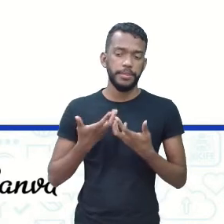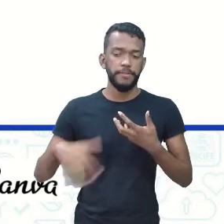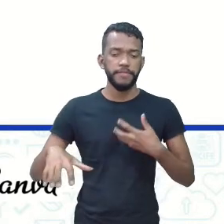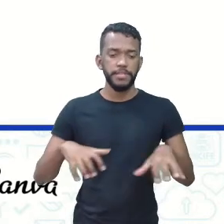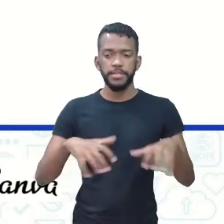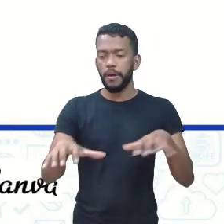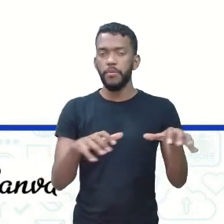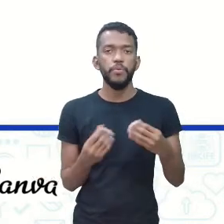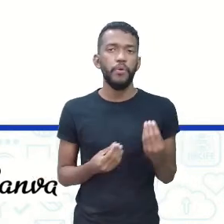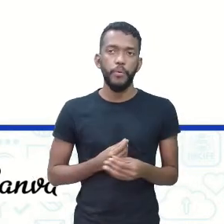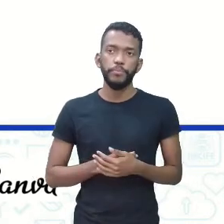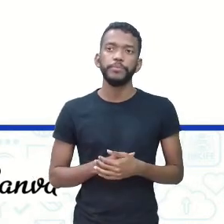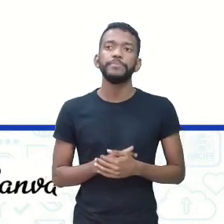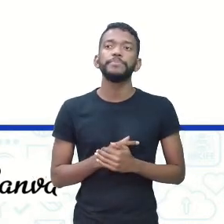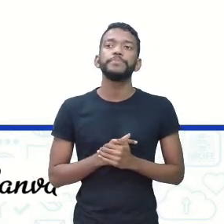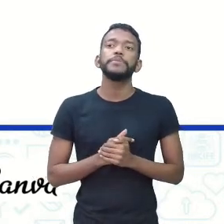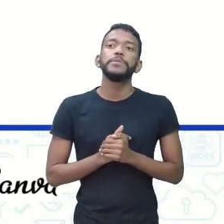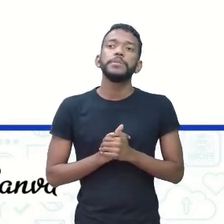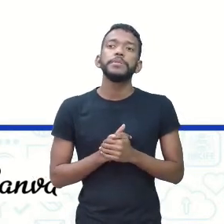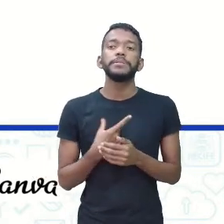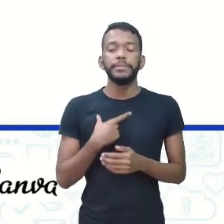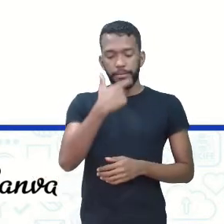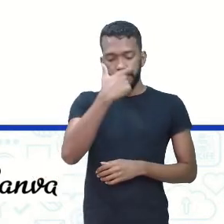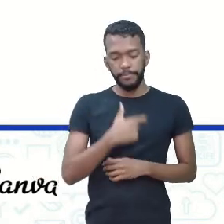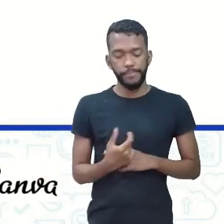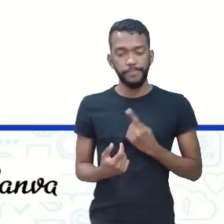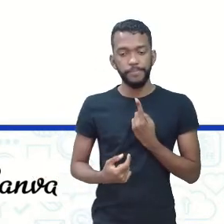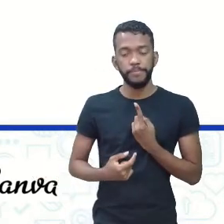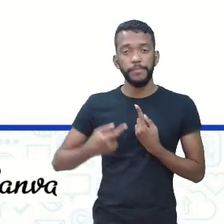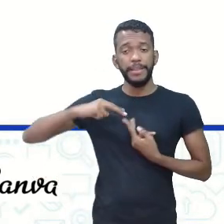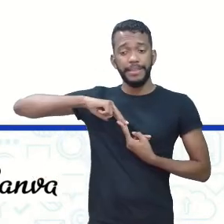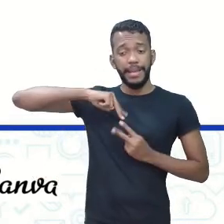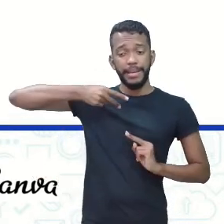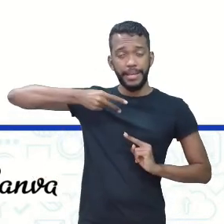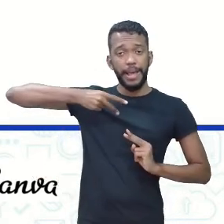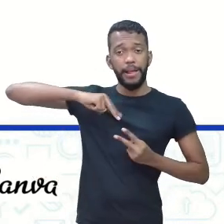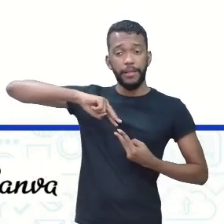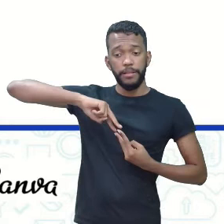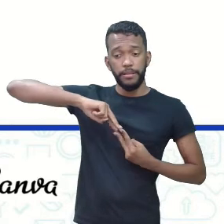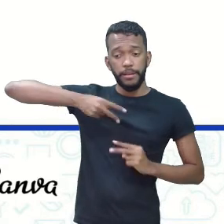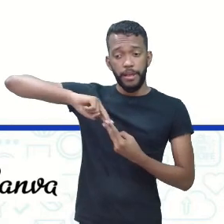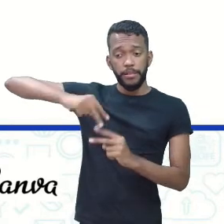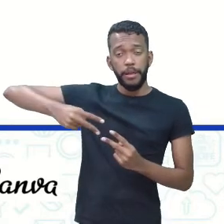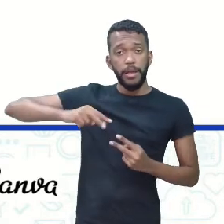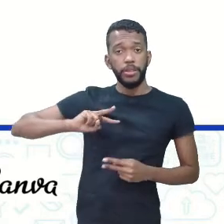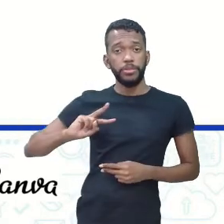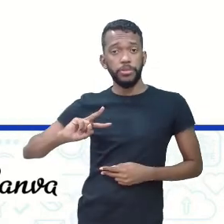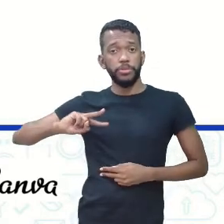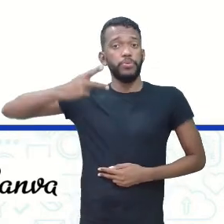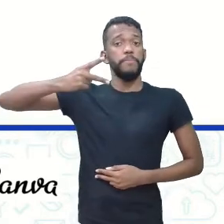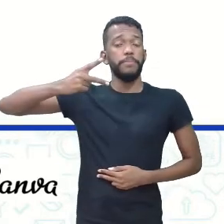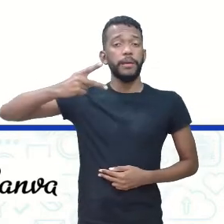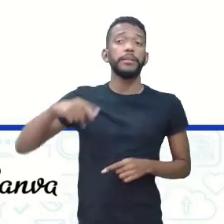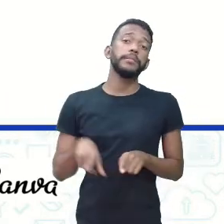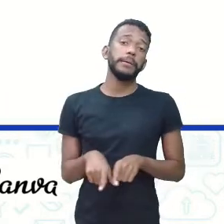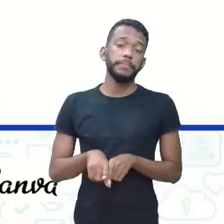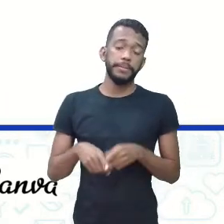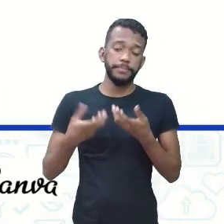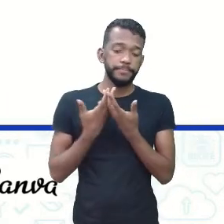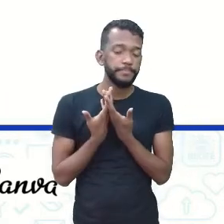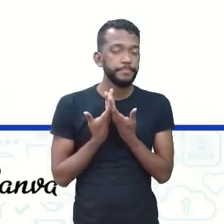Um organismo, ele duplica seu DNA e a partir dele, ele se divide em